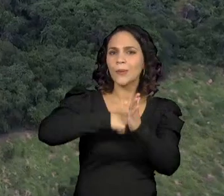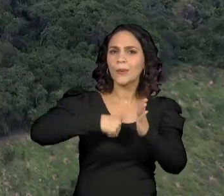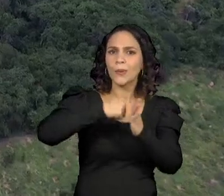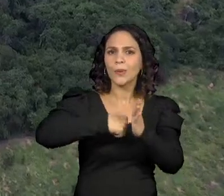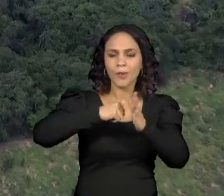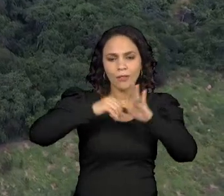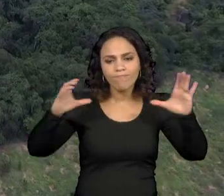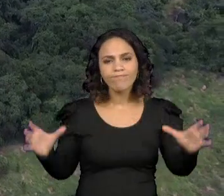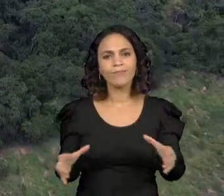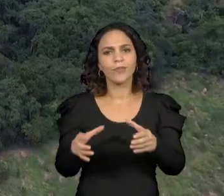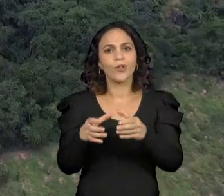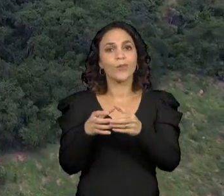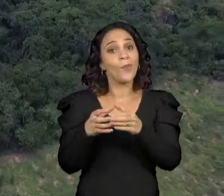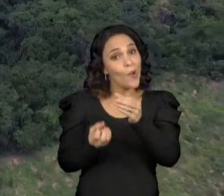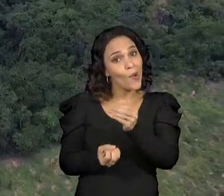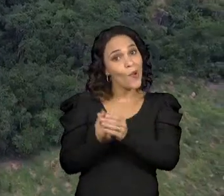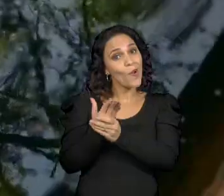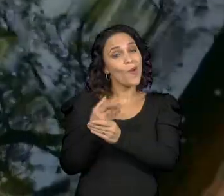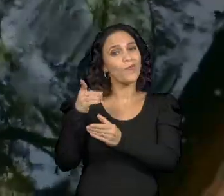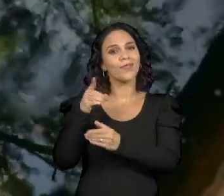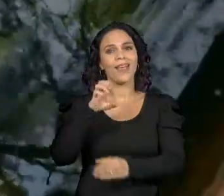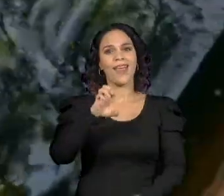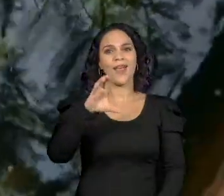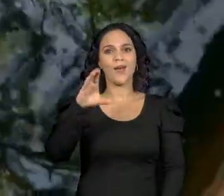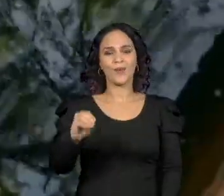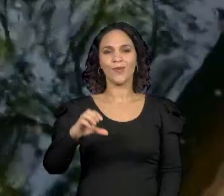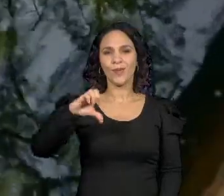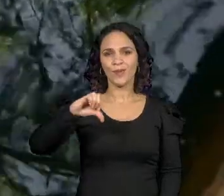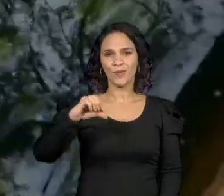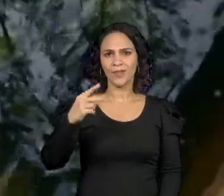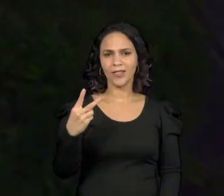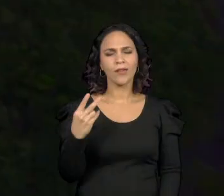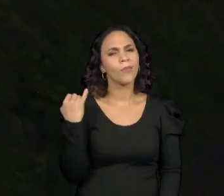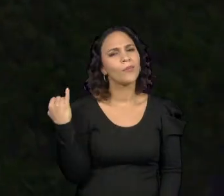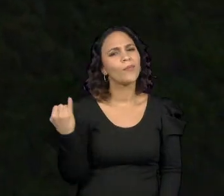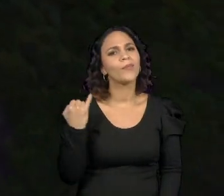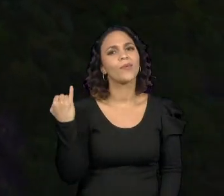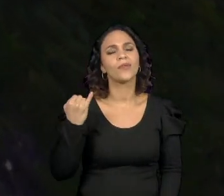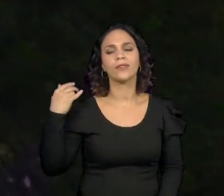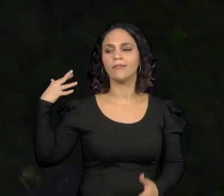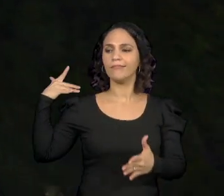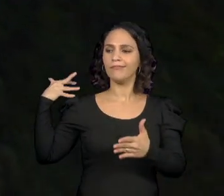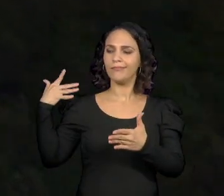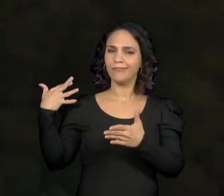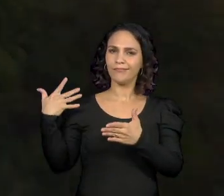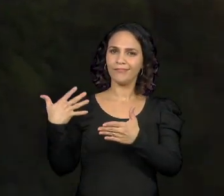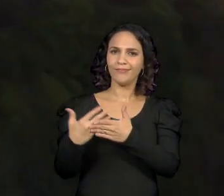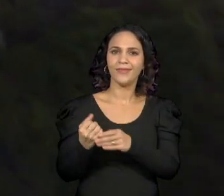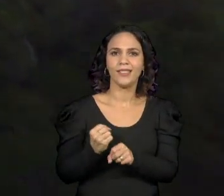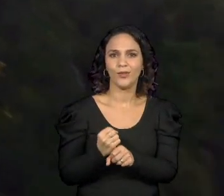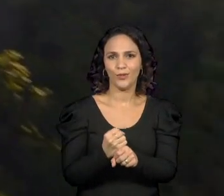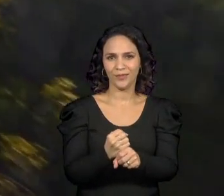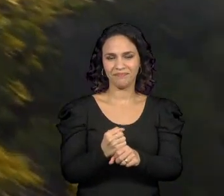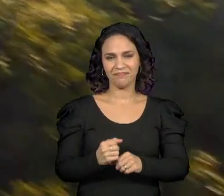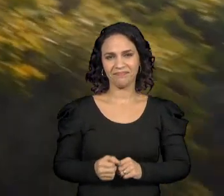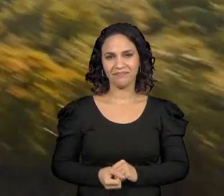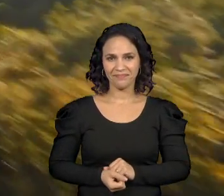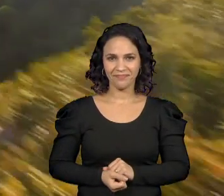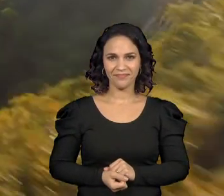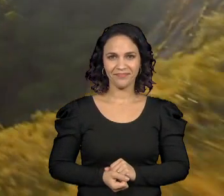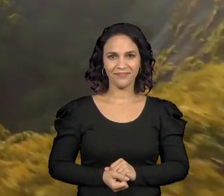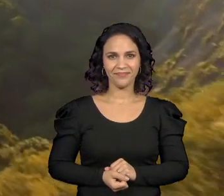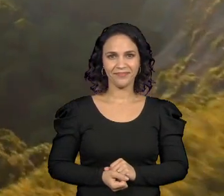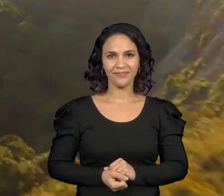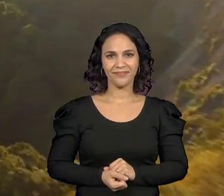coletiva praticamente nasceu na ECO 92 e tem sido importante ao longo desses anos.